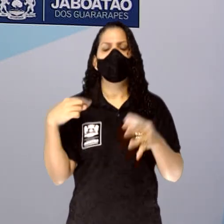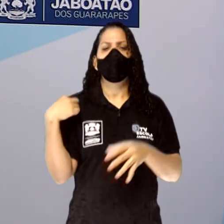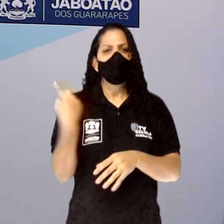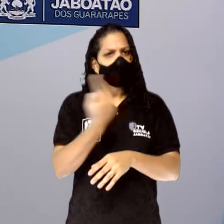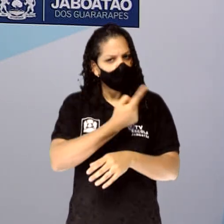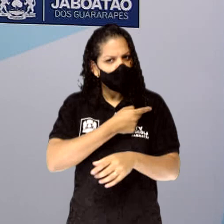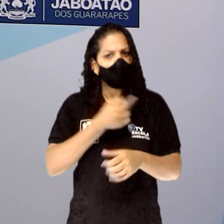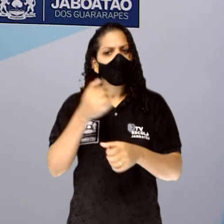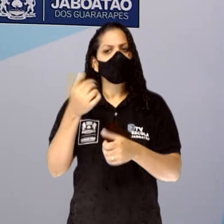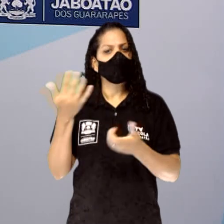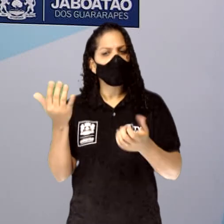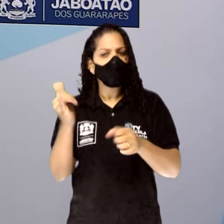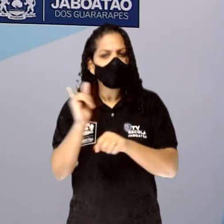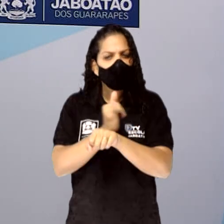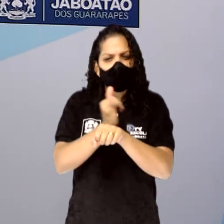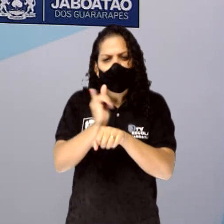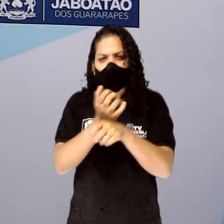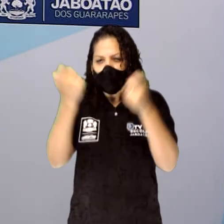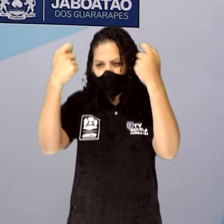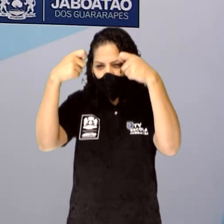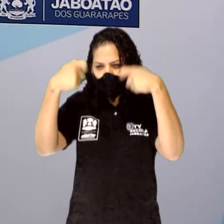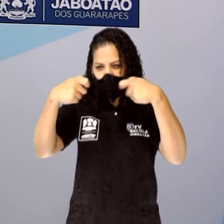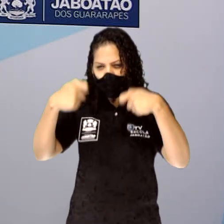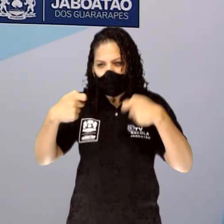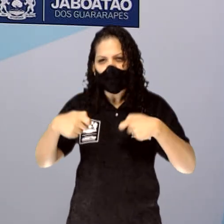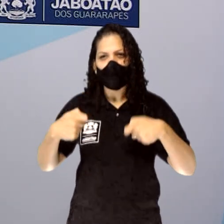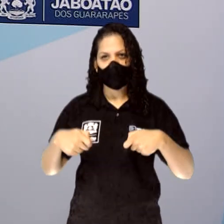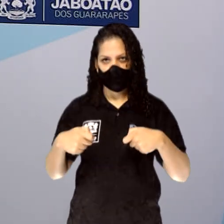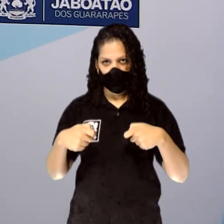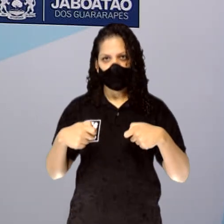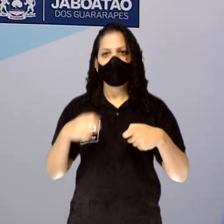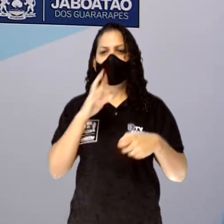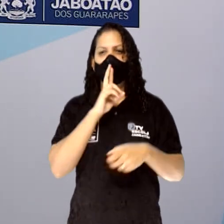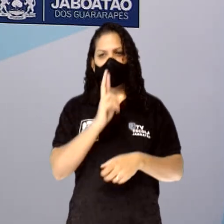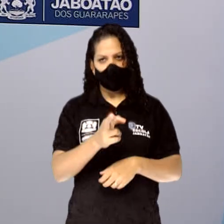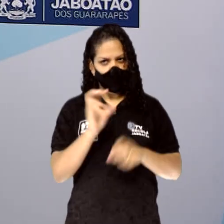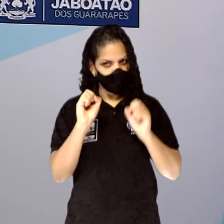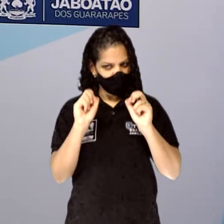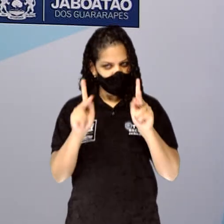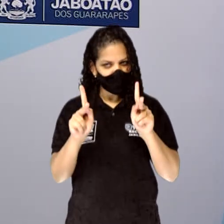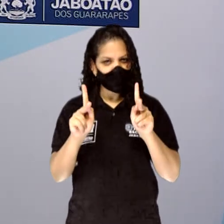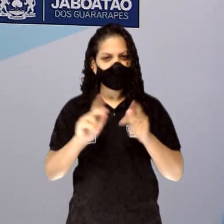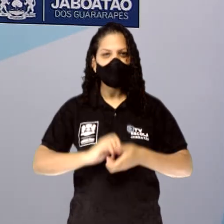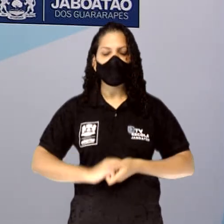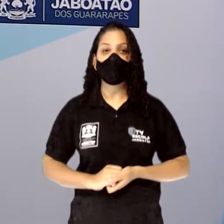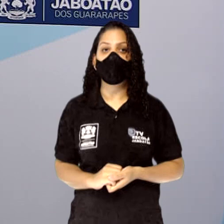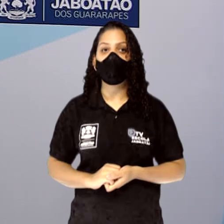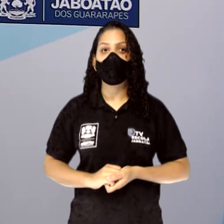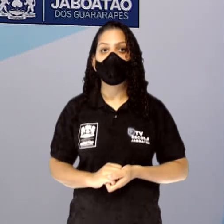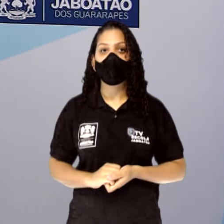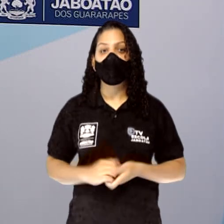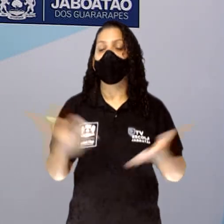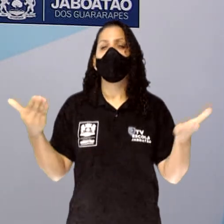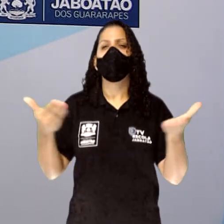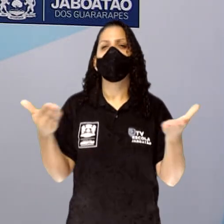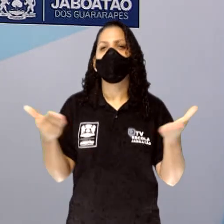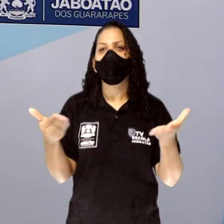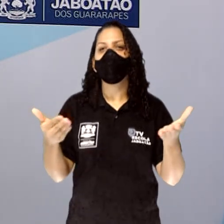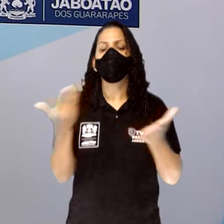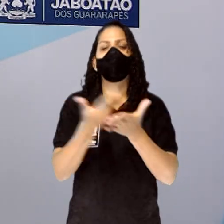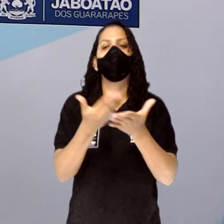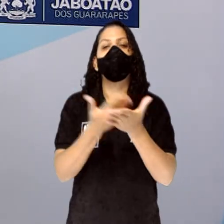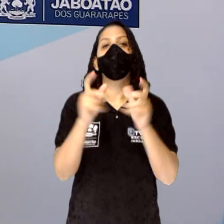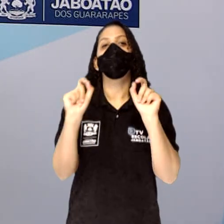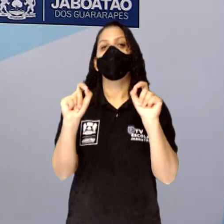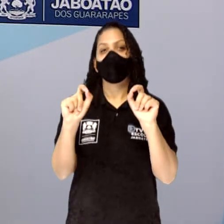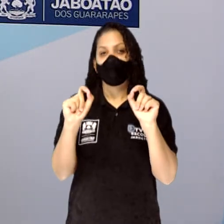porque a gente está trabalhando também com questões de possibilidades. Tudo bem? Vamos dar uma olhada na aula de hoje? Na